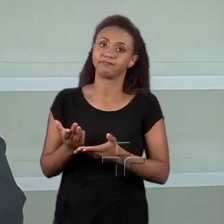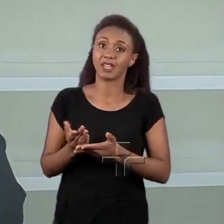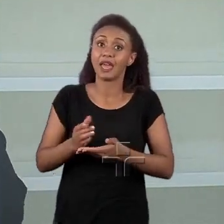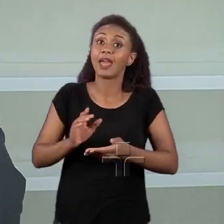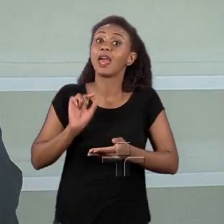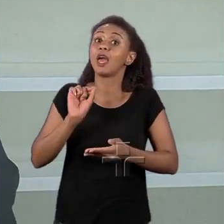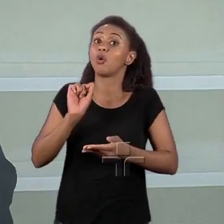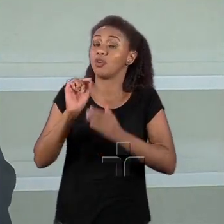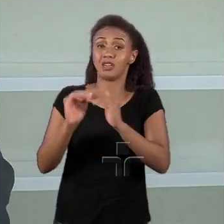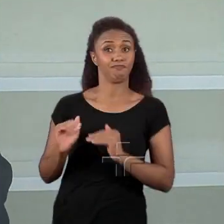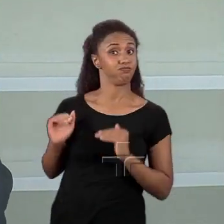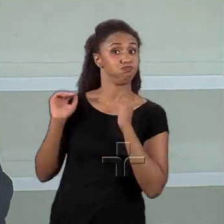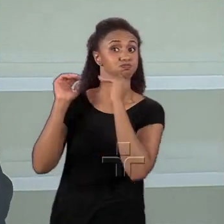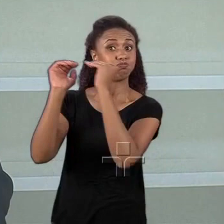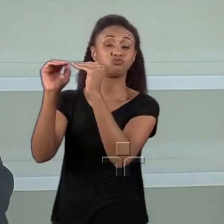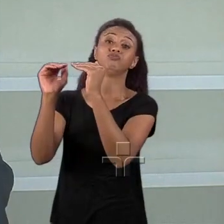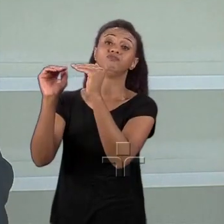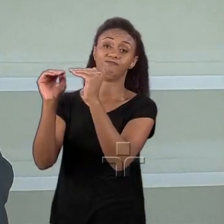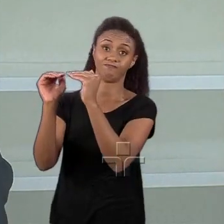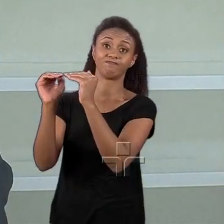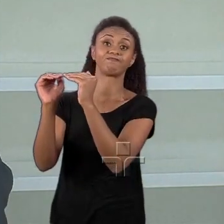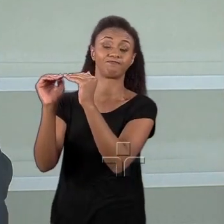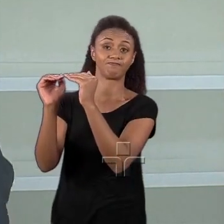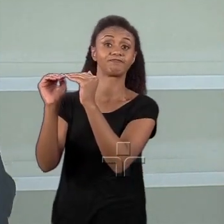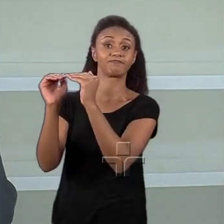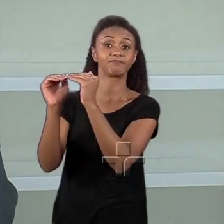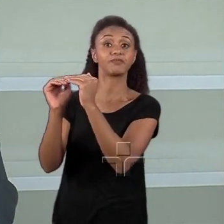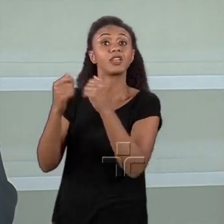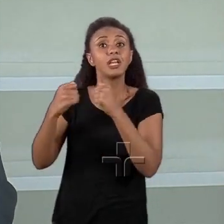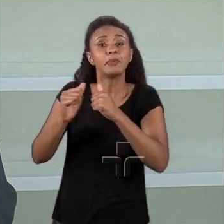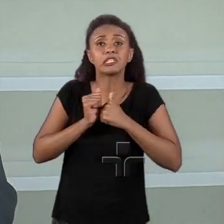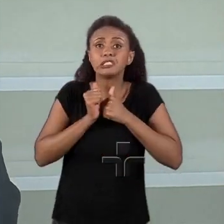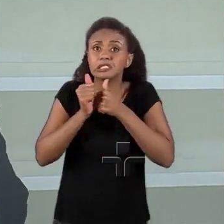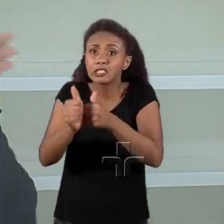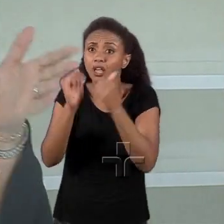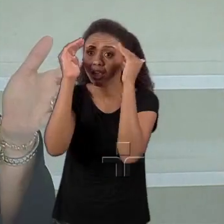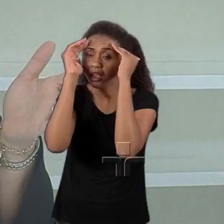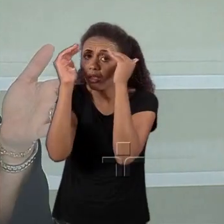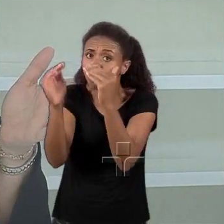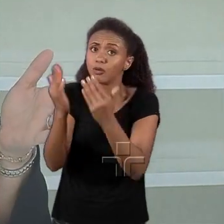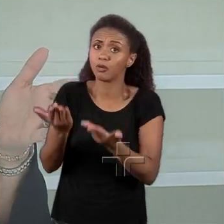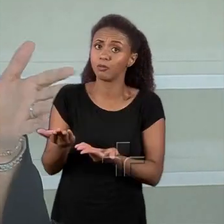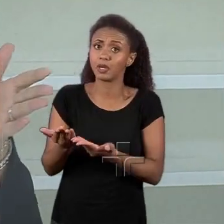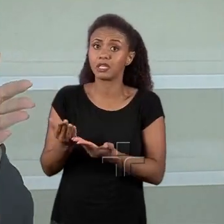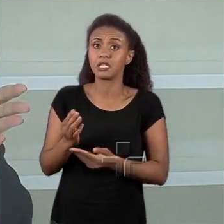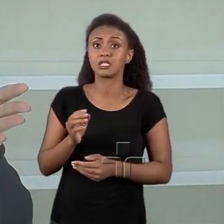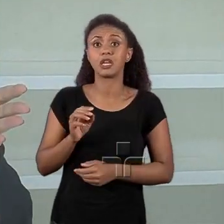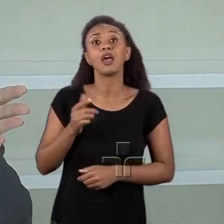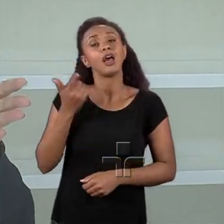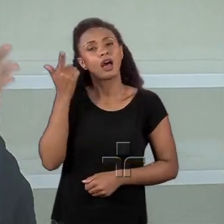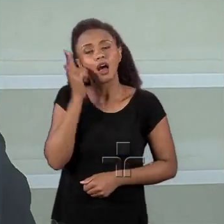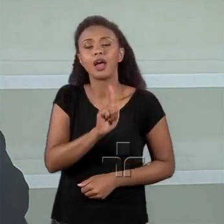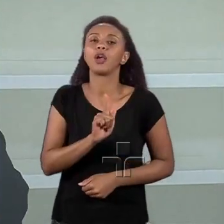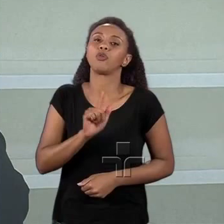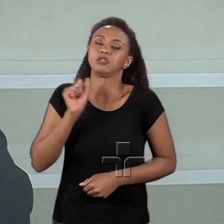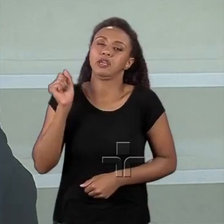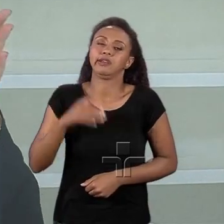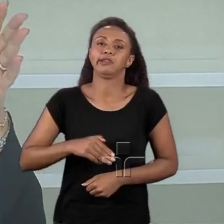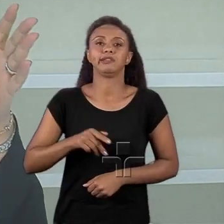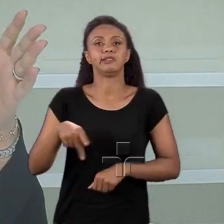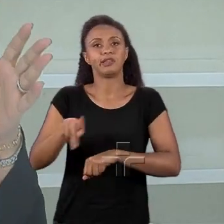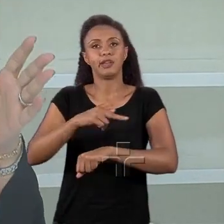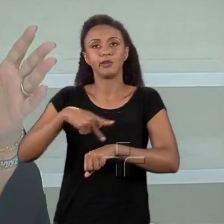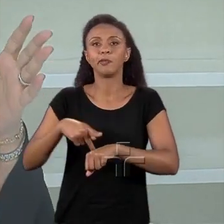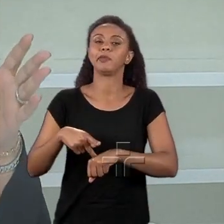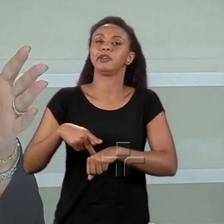Federal. Nós temos que perseguir e obedecer esse livro se nós quisermos ser um país civilizado e um